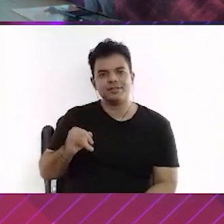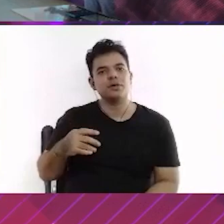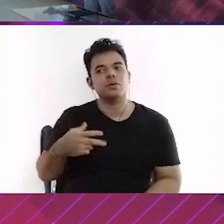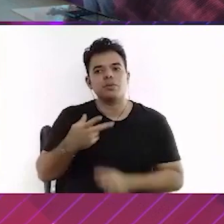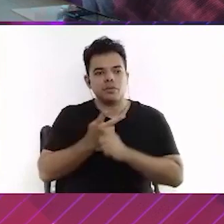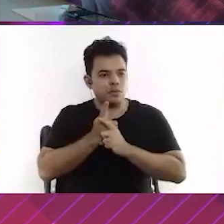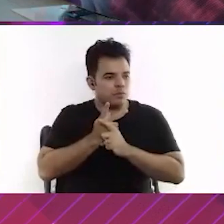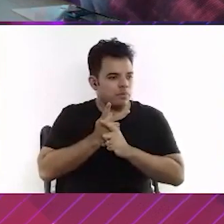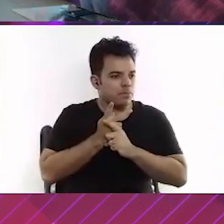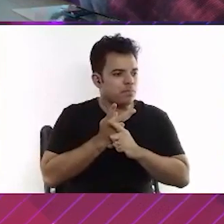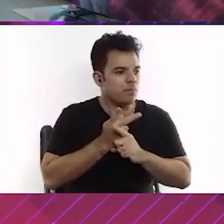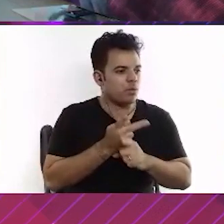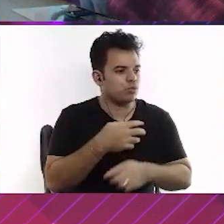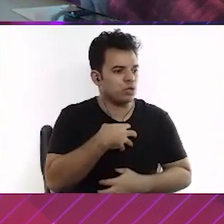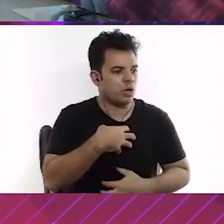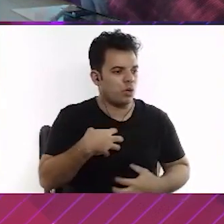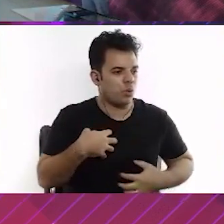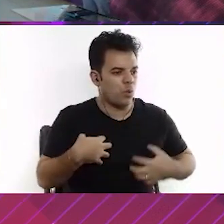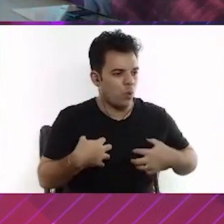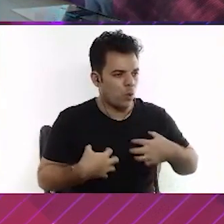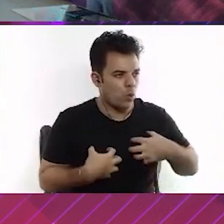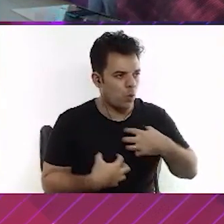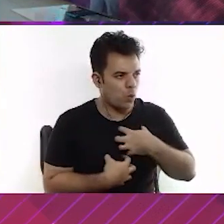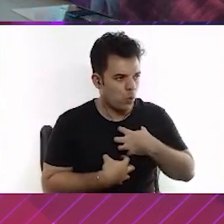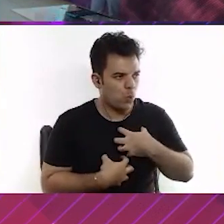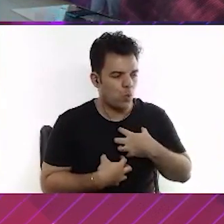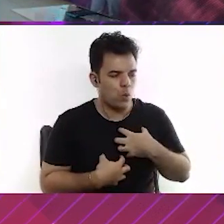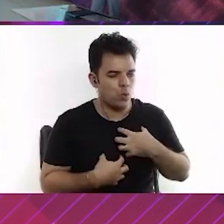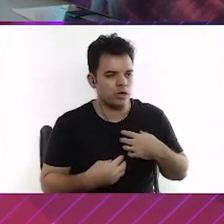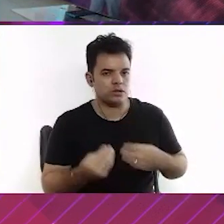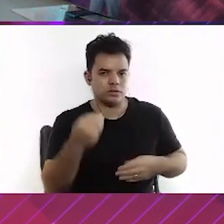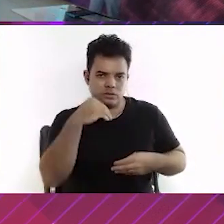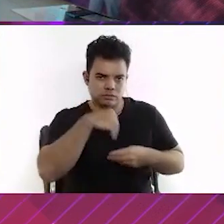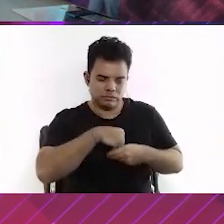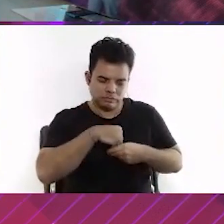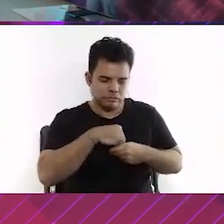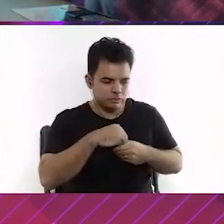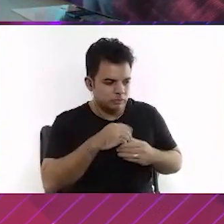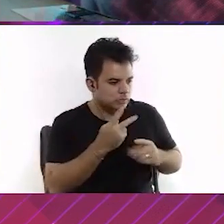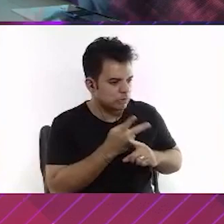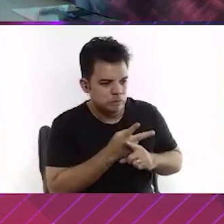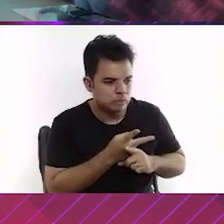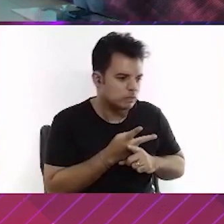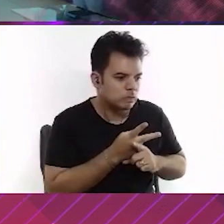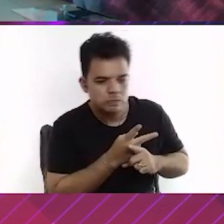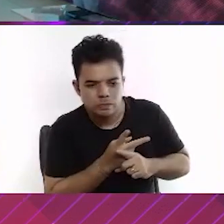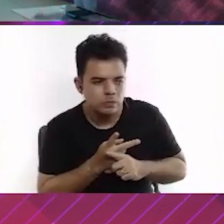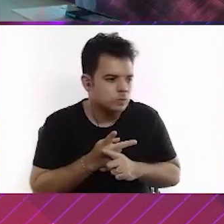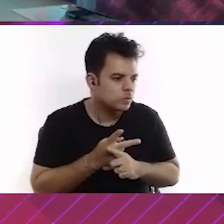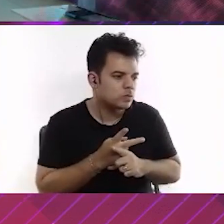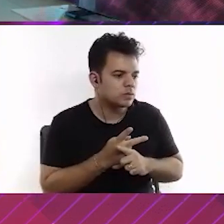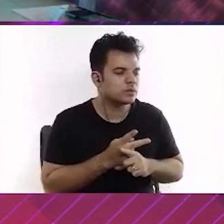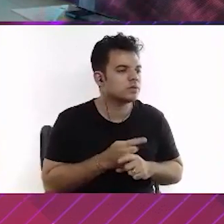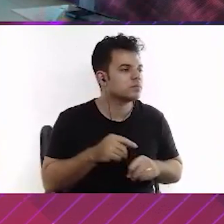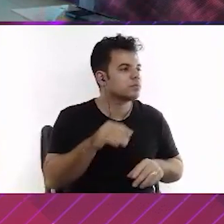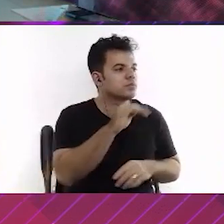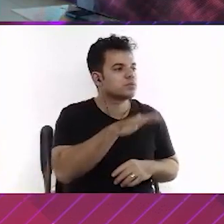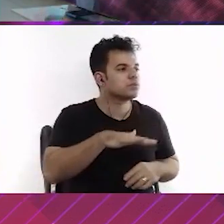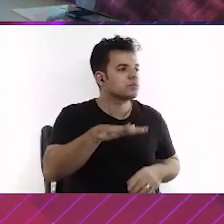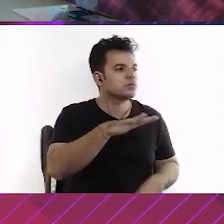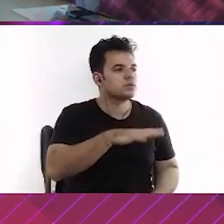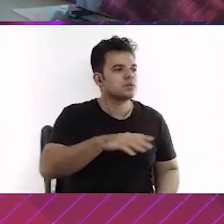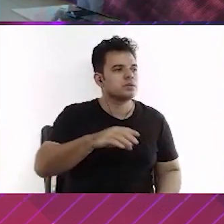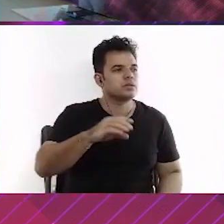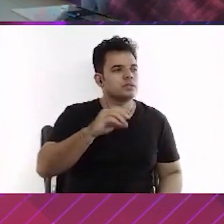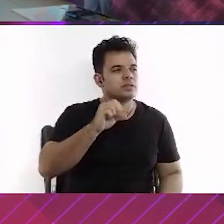esses órgãos. Então, esses que trabalham de forma direta, eles estão lotados nesse local, que é chamado CIDOT. Isso é uma